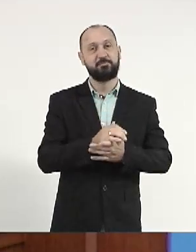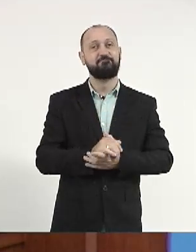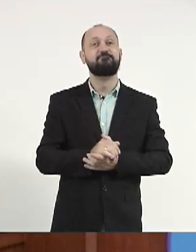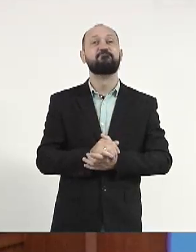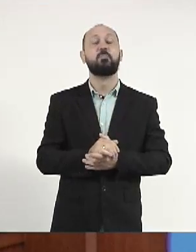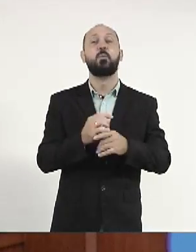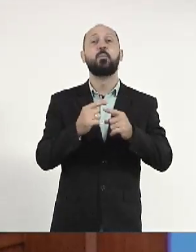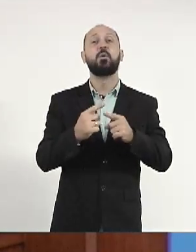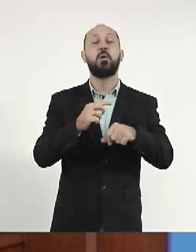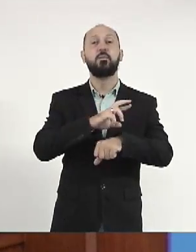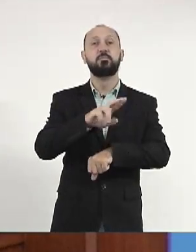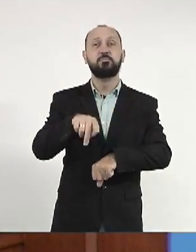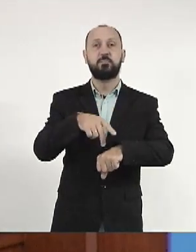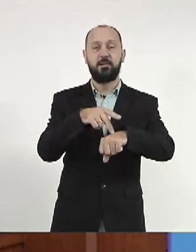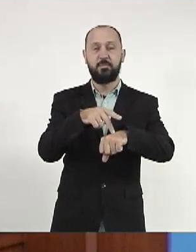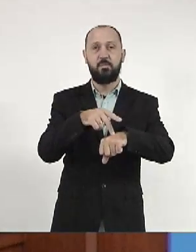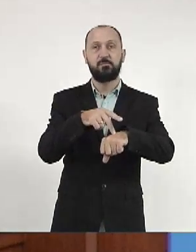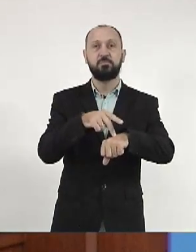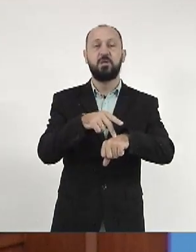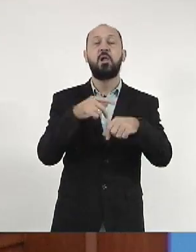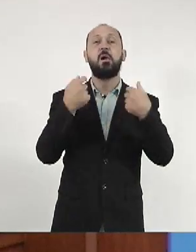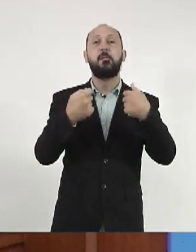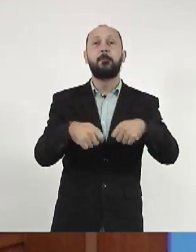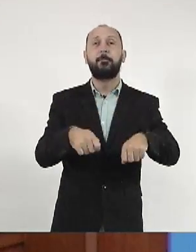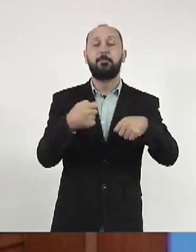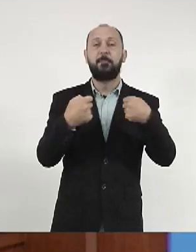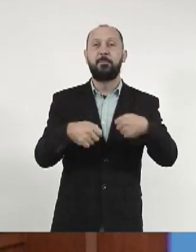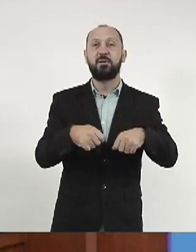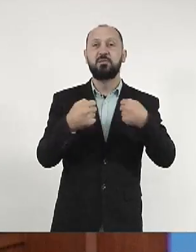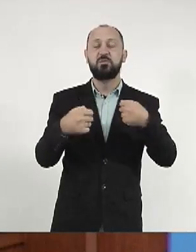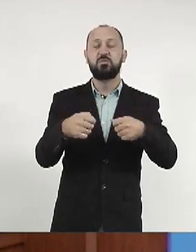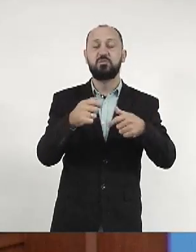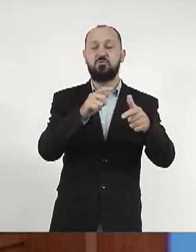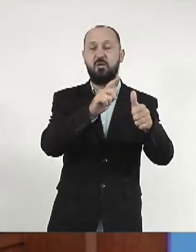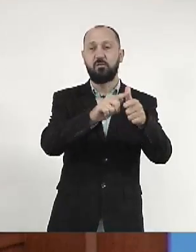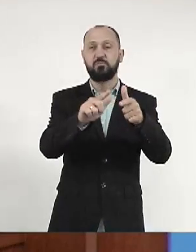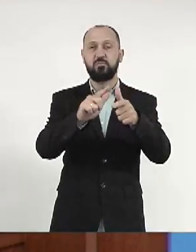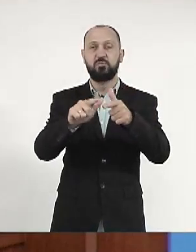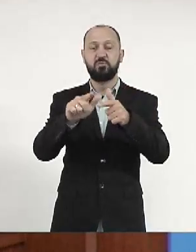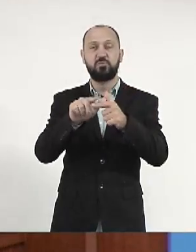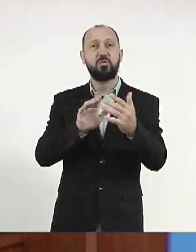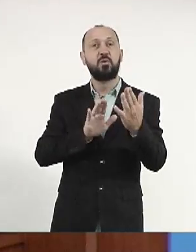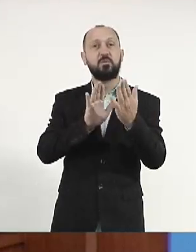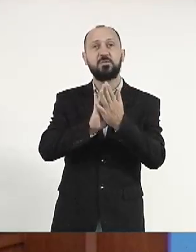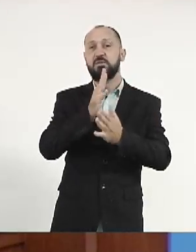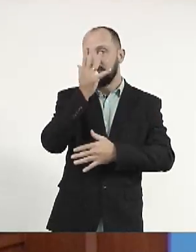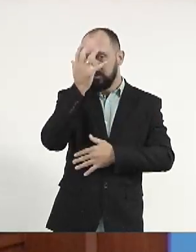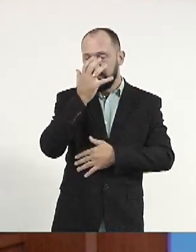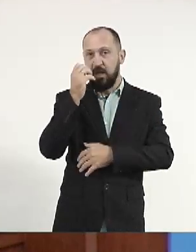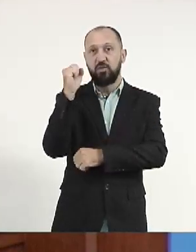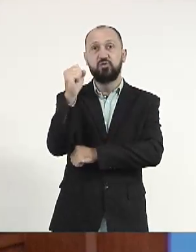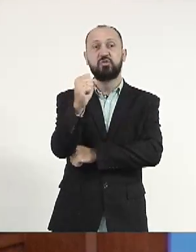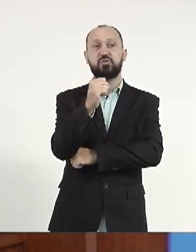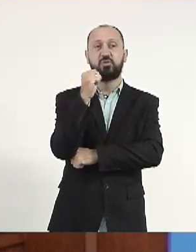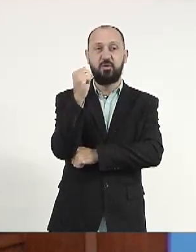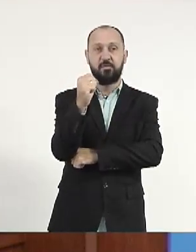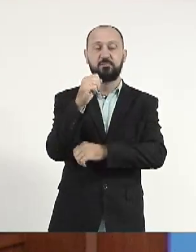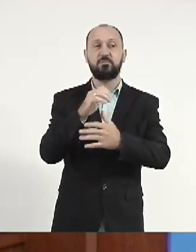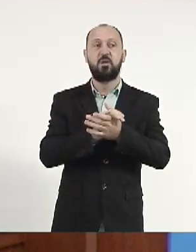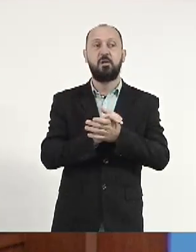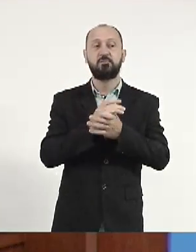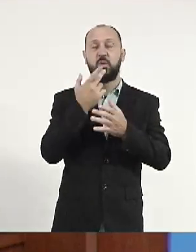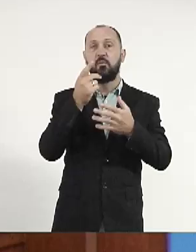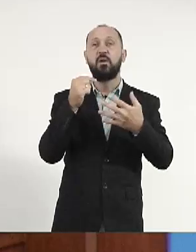o nosso país precisa enfrentar muitos outros problemas sérios, graves, e eu